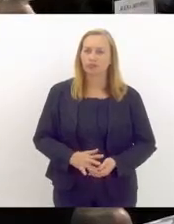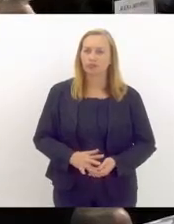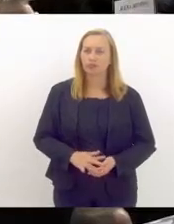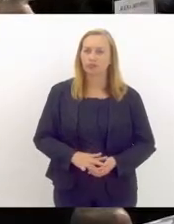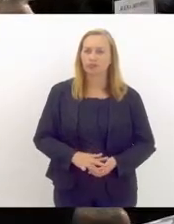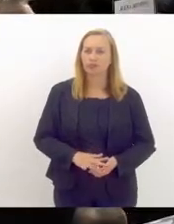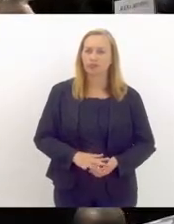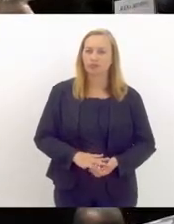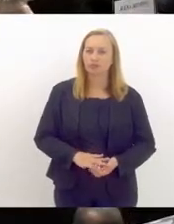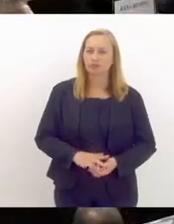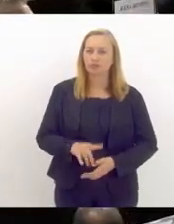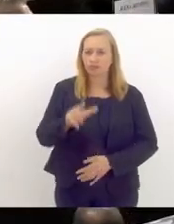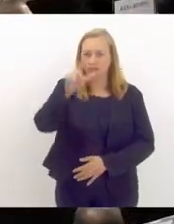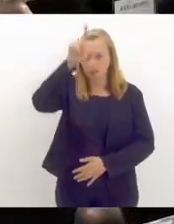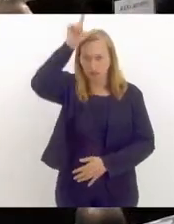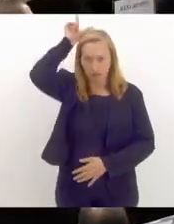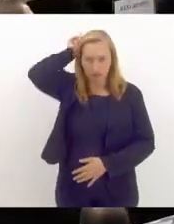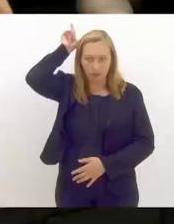Luiz Paulo.